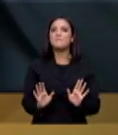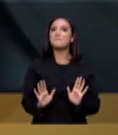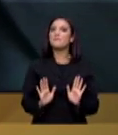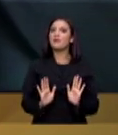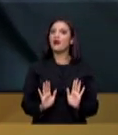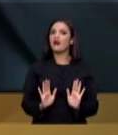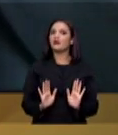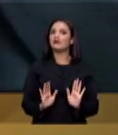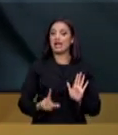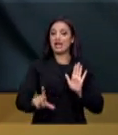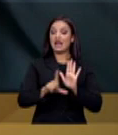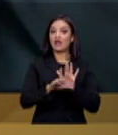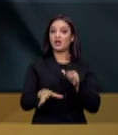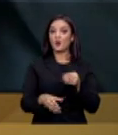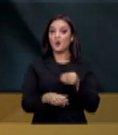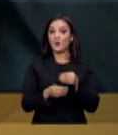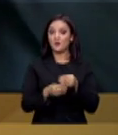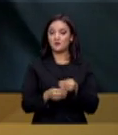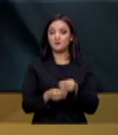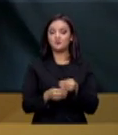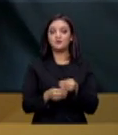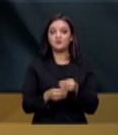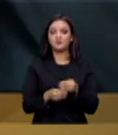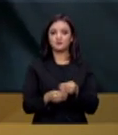que essa lei complementar que